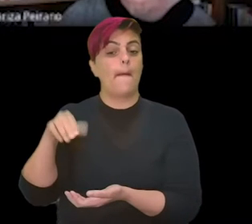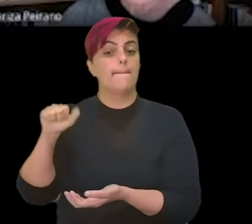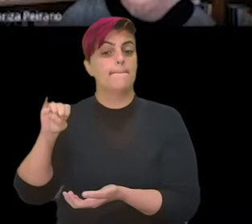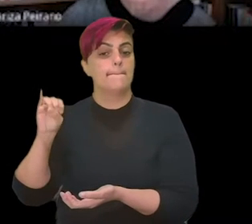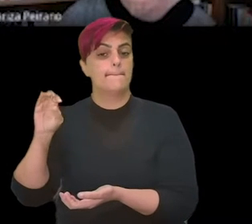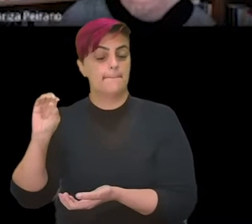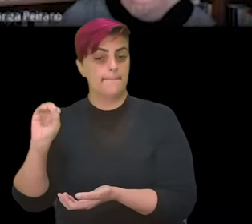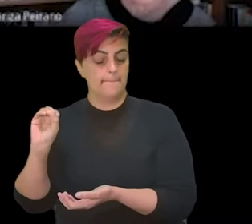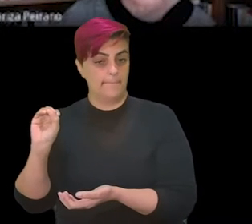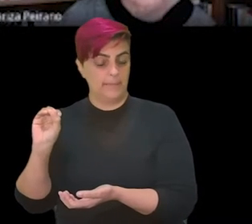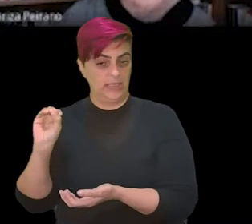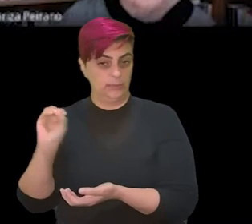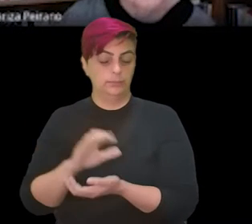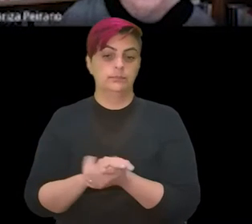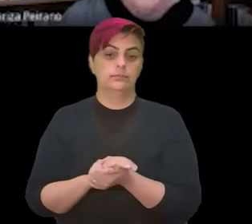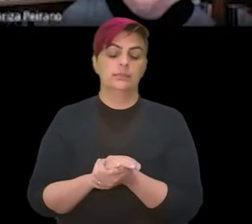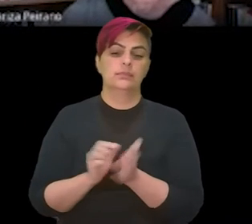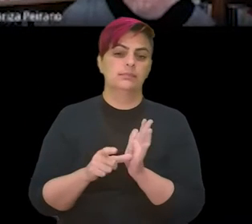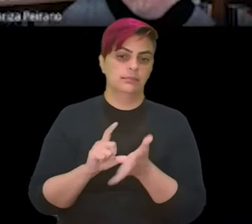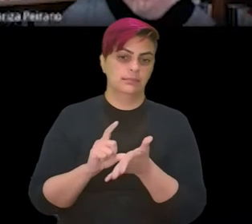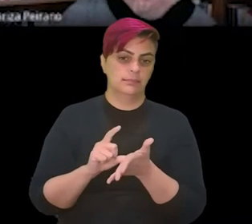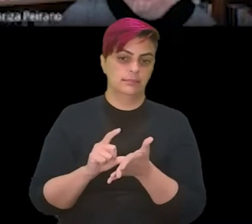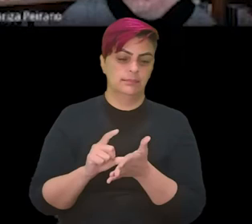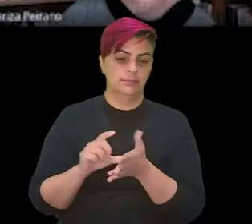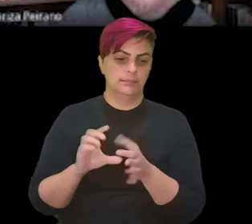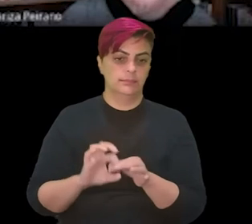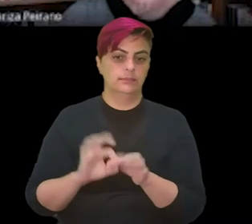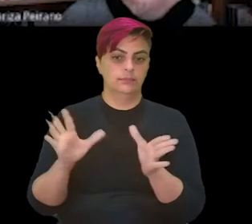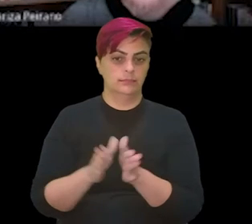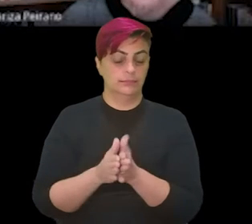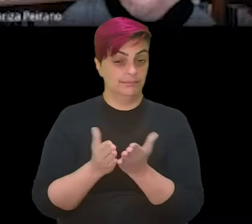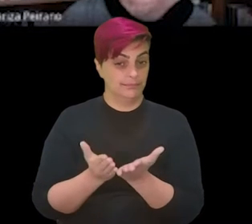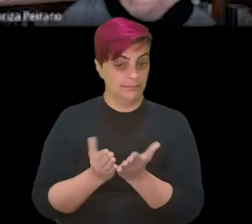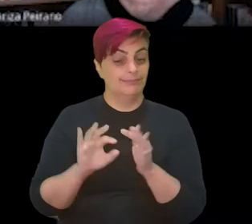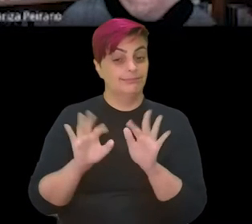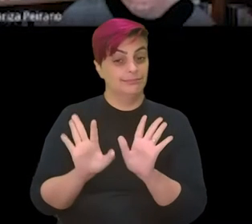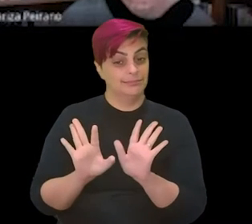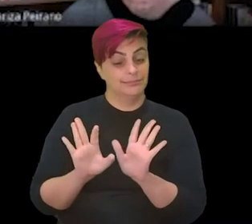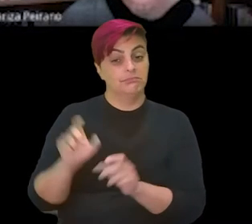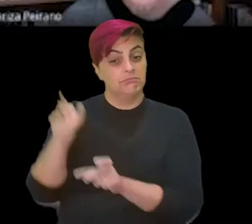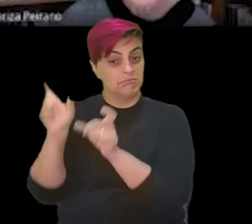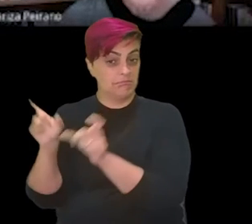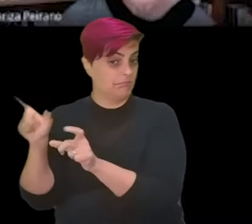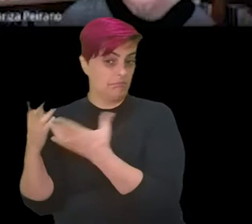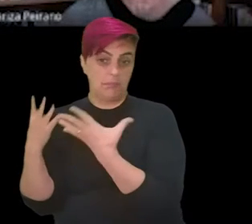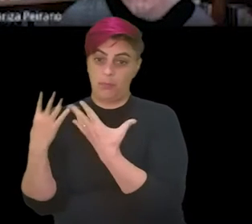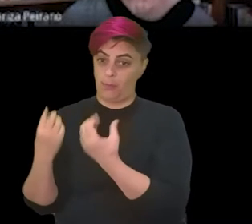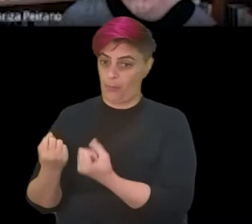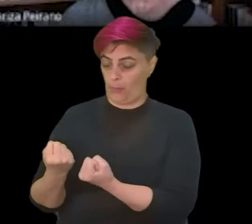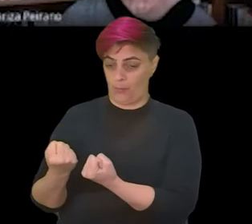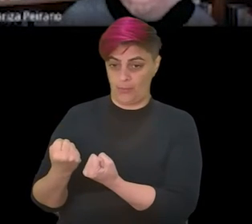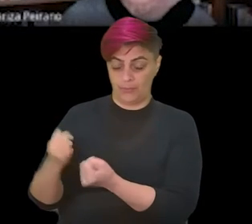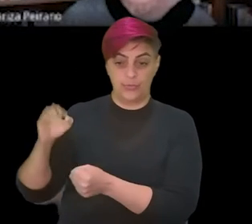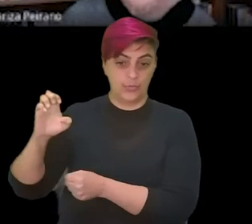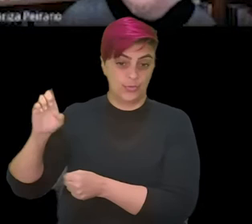1921, um ano antes de sua publicação, mas foi recusado duas vezes. Primeiro, pela